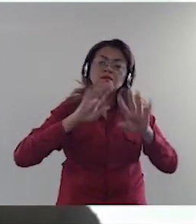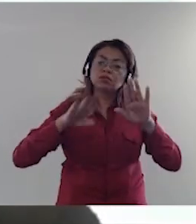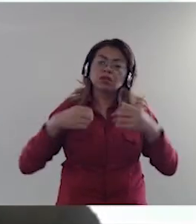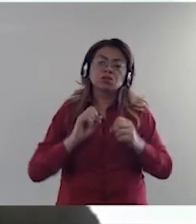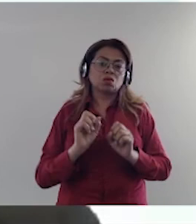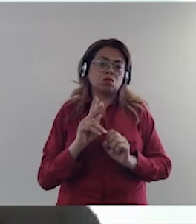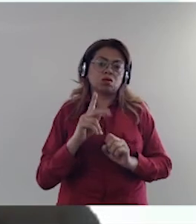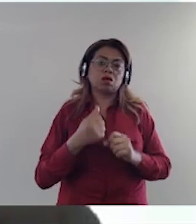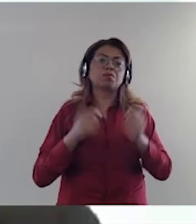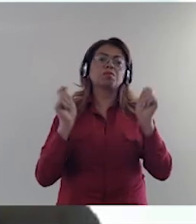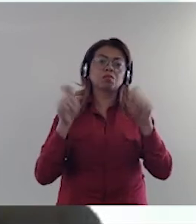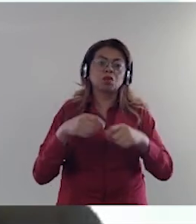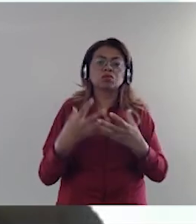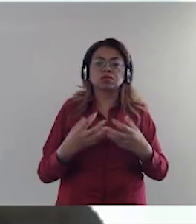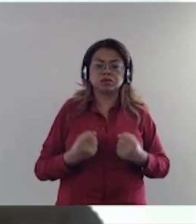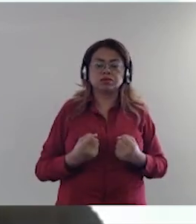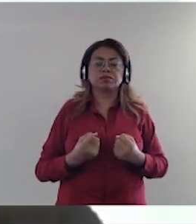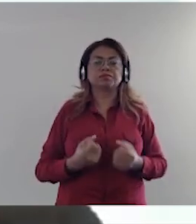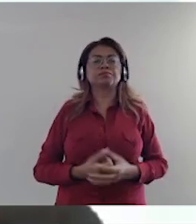manifestação.